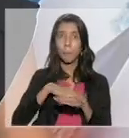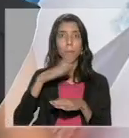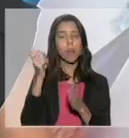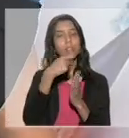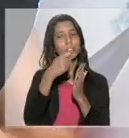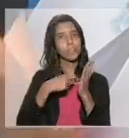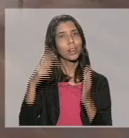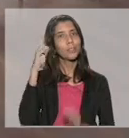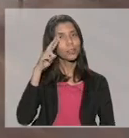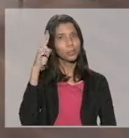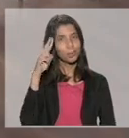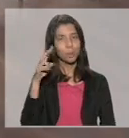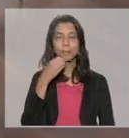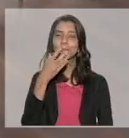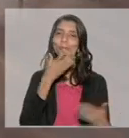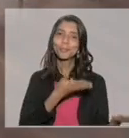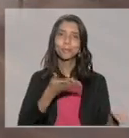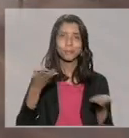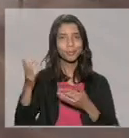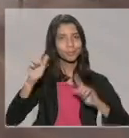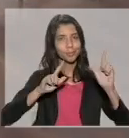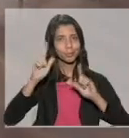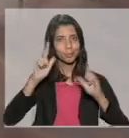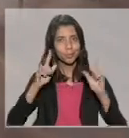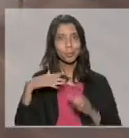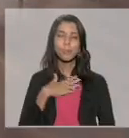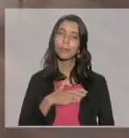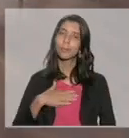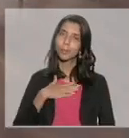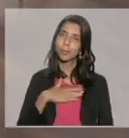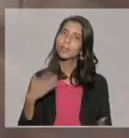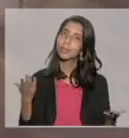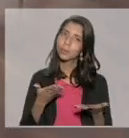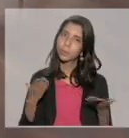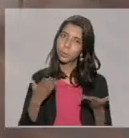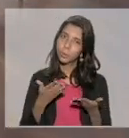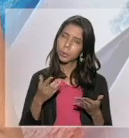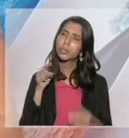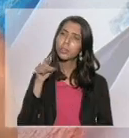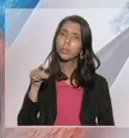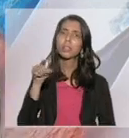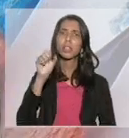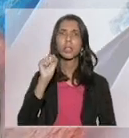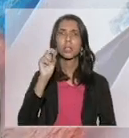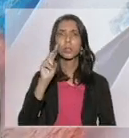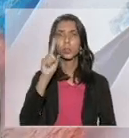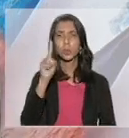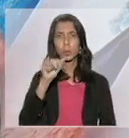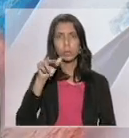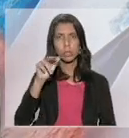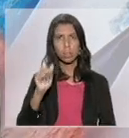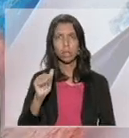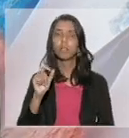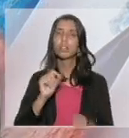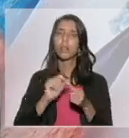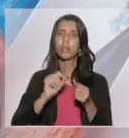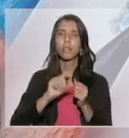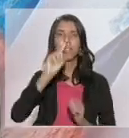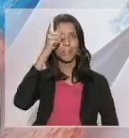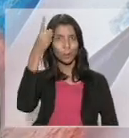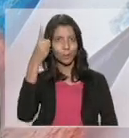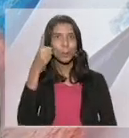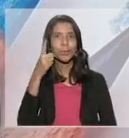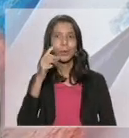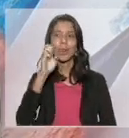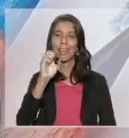escreve contos. Muito bem-vindos ao programa, um prazer receber vocês aqui hoje. Suzana, você é criadora e diretora do Estação